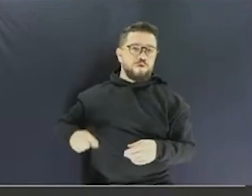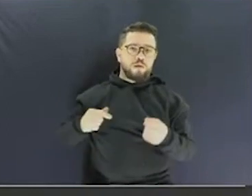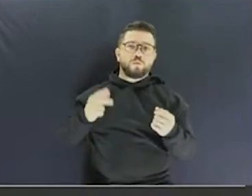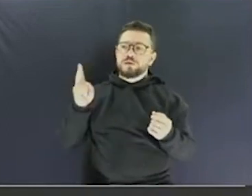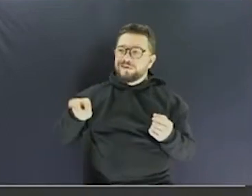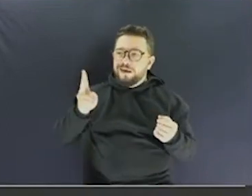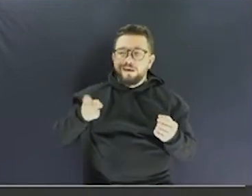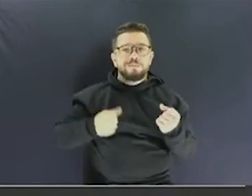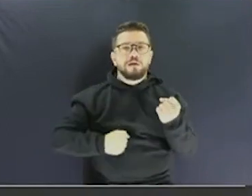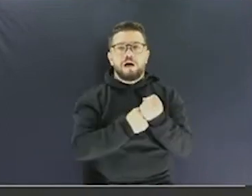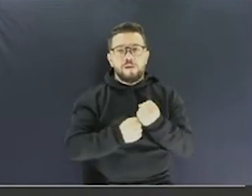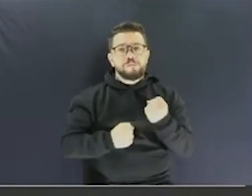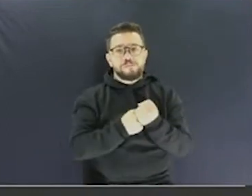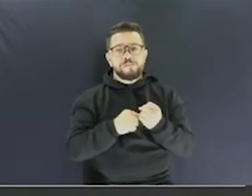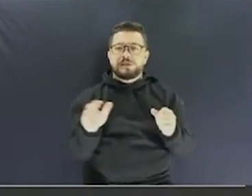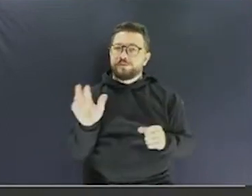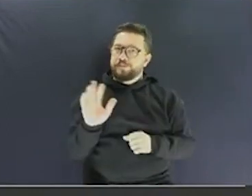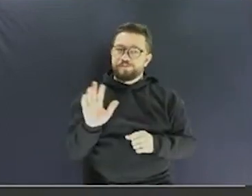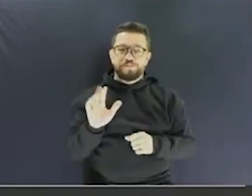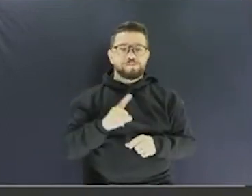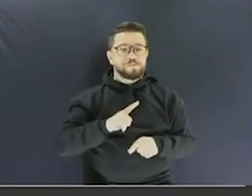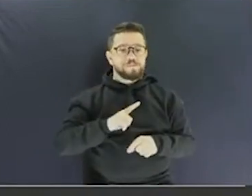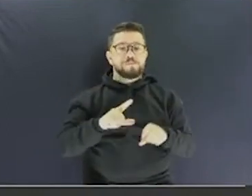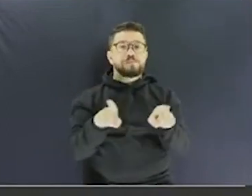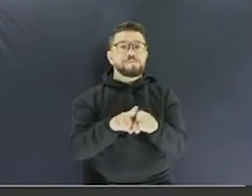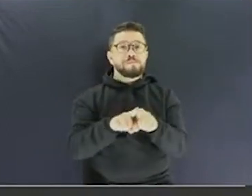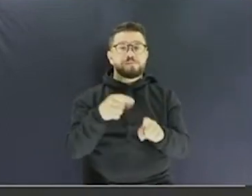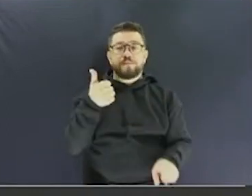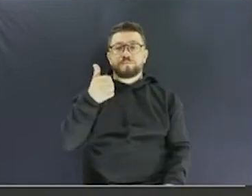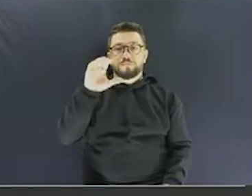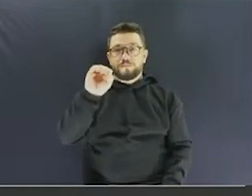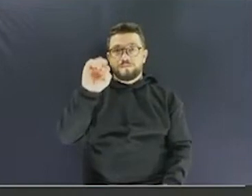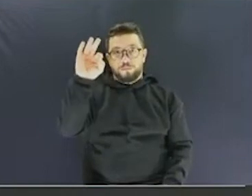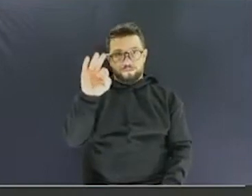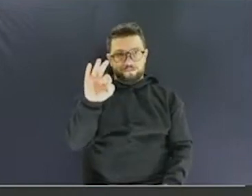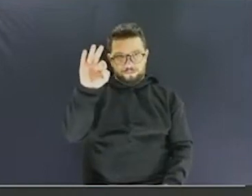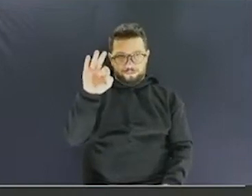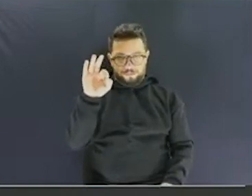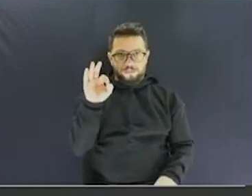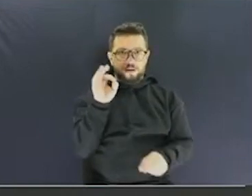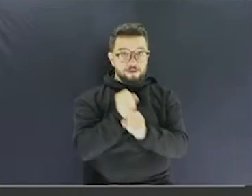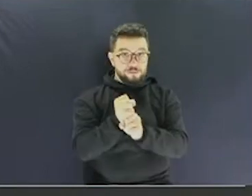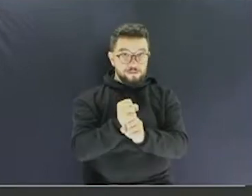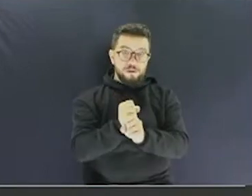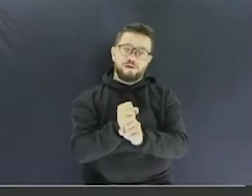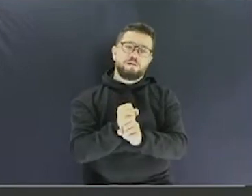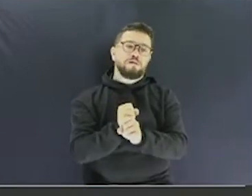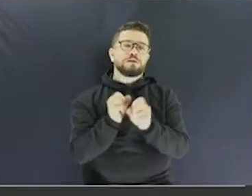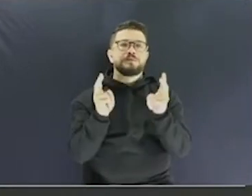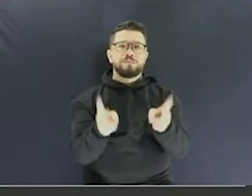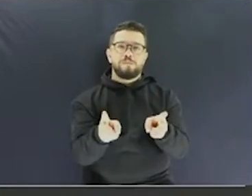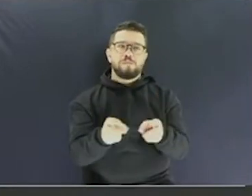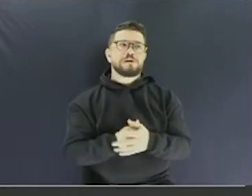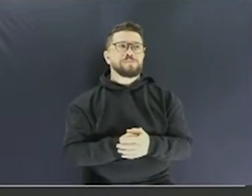2023. Aumentar em 10% ao ano o número de vagas de qualificação, nós conseguimos em 2023 13,3%.